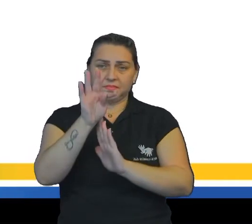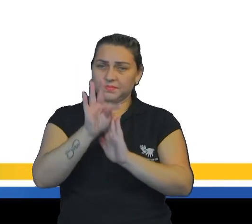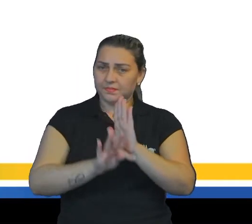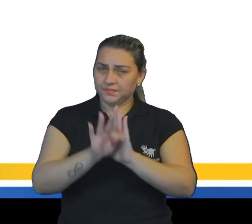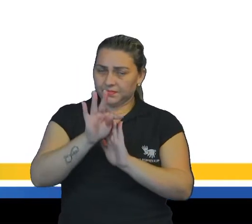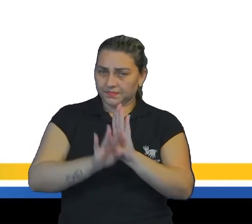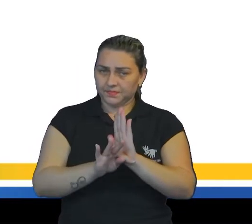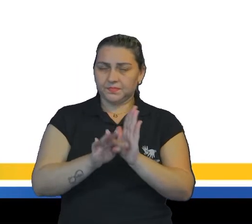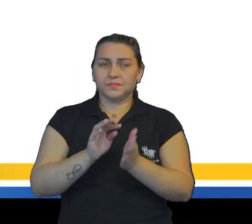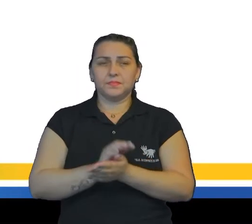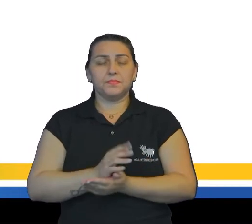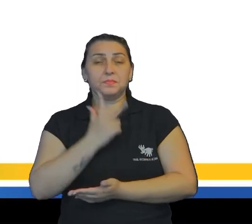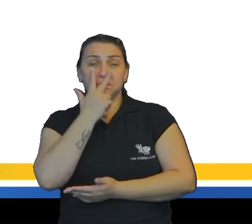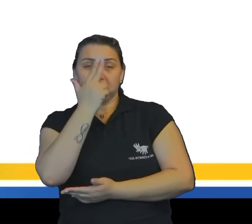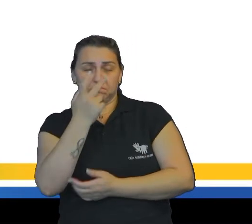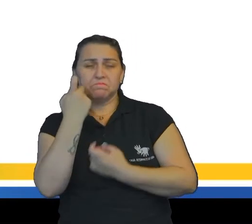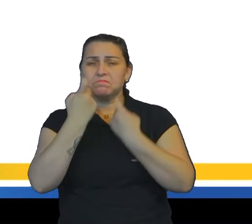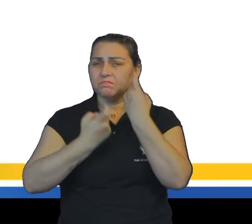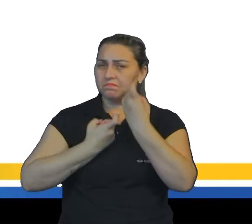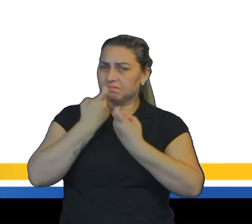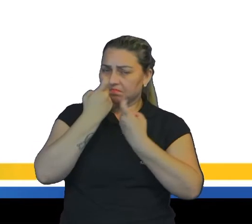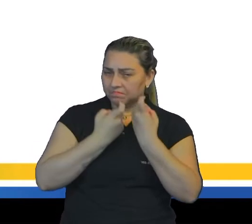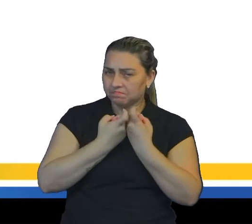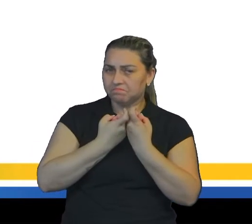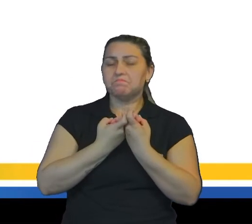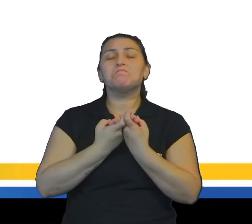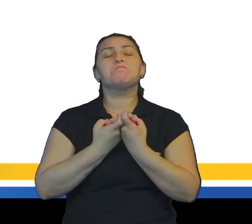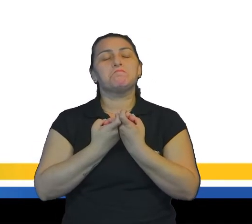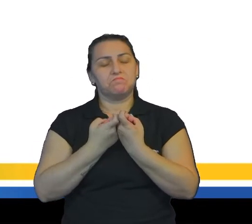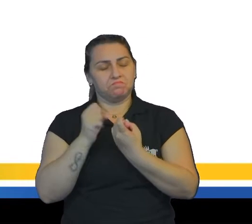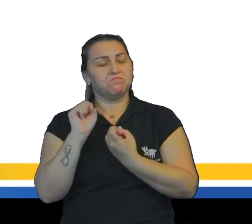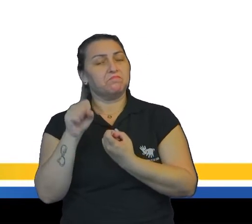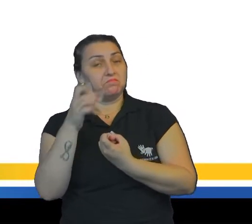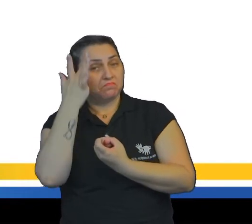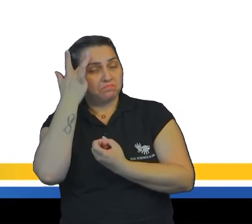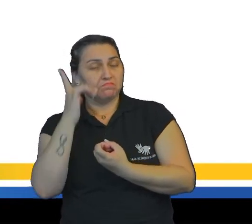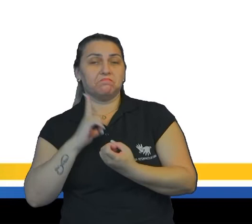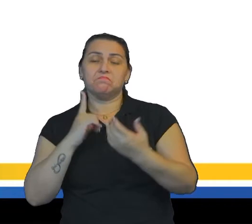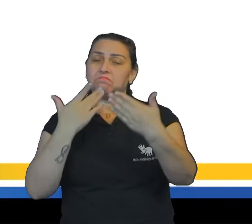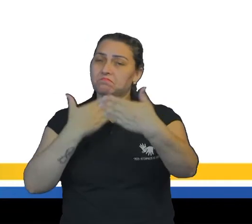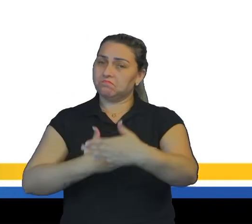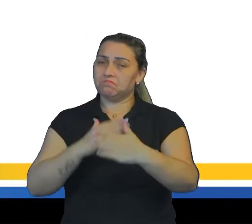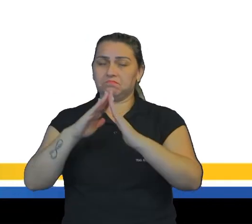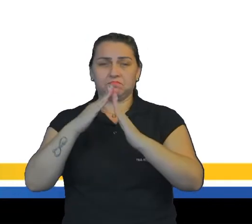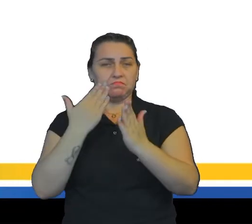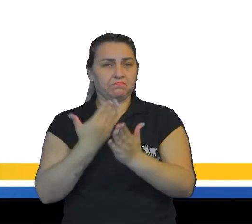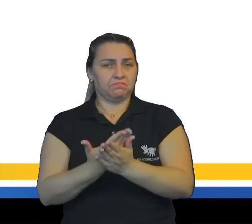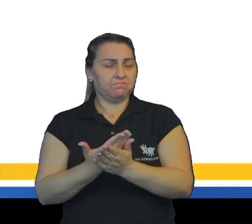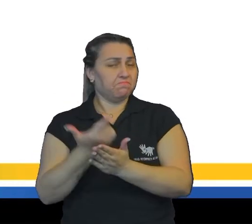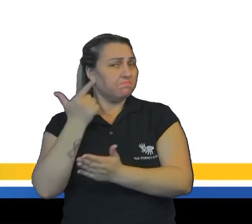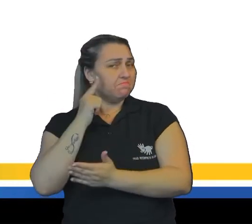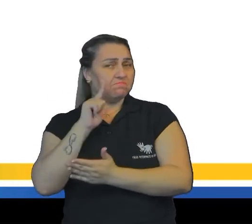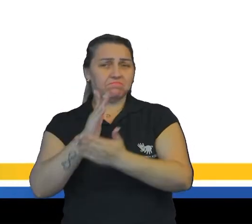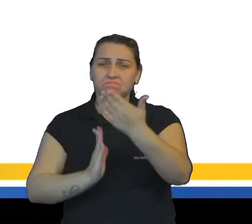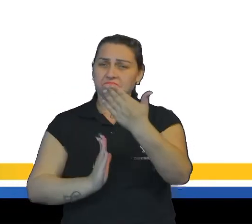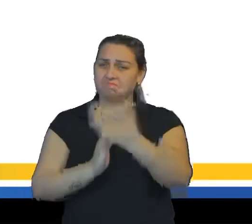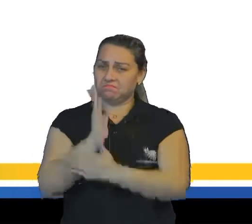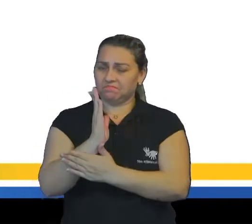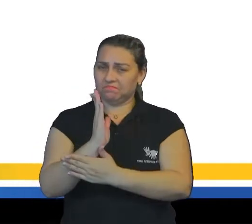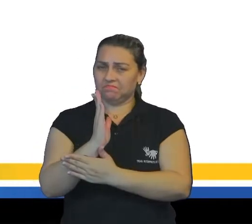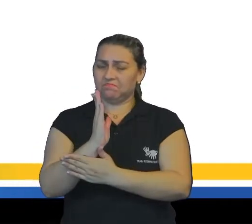a seguir. Parece preocupado. E estou. Amanhã tem uma prova na escola e é impossível